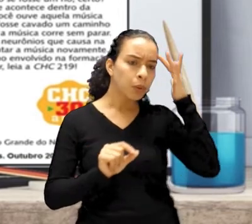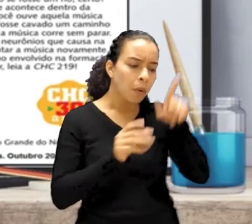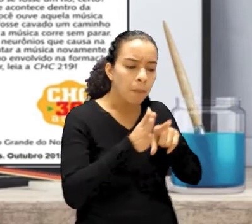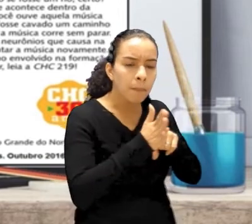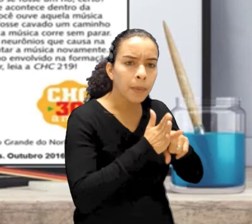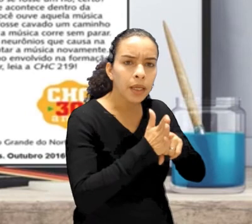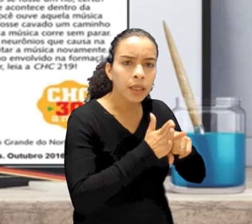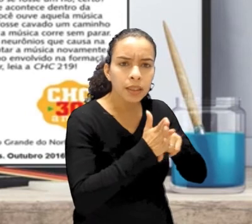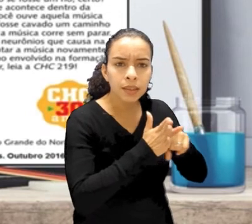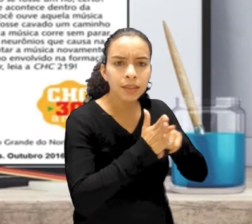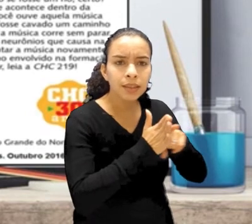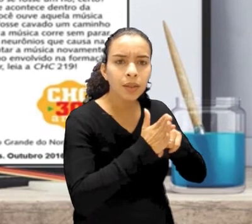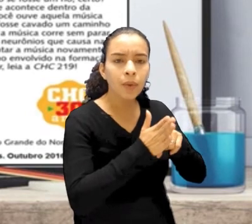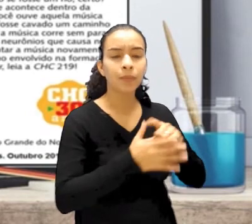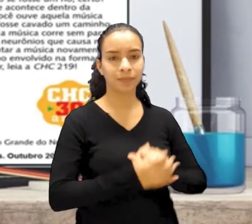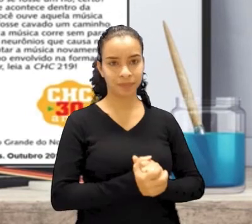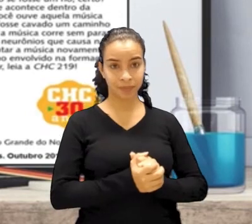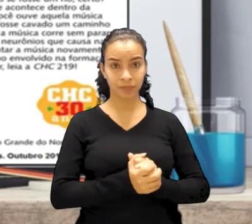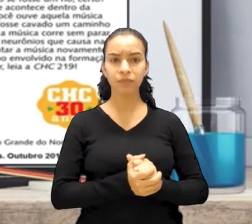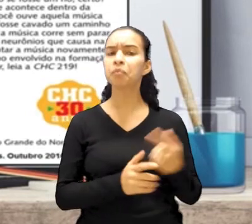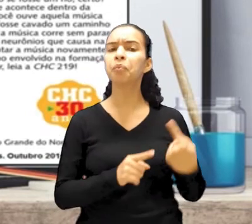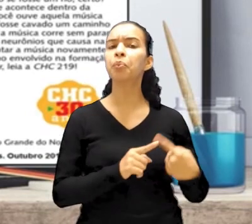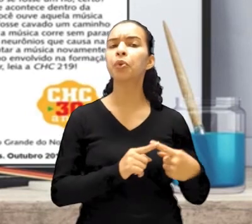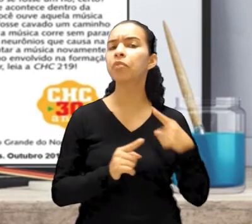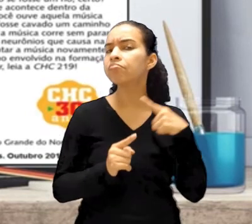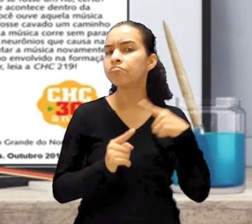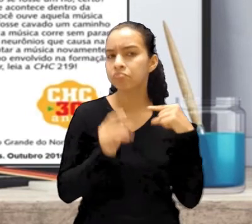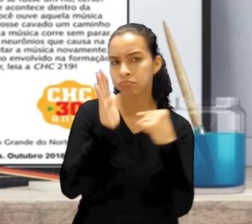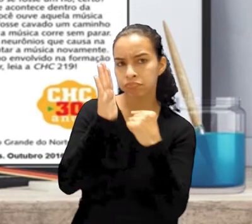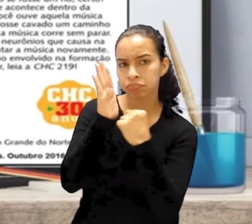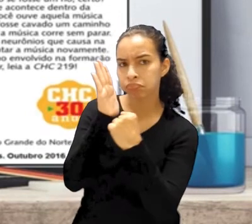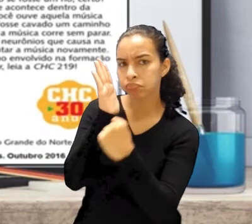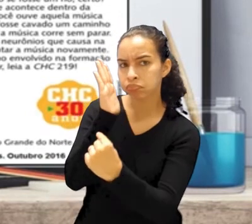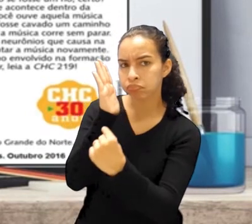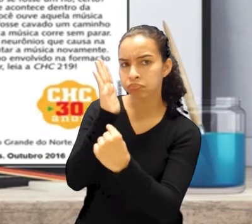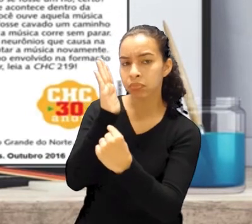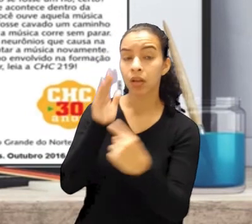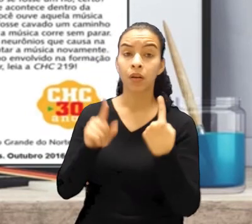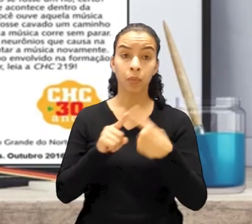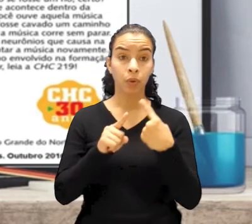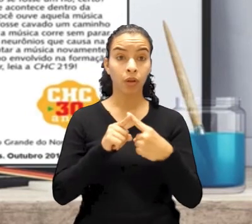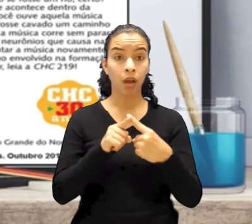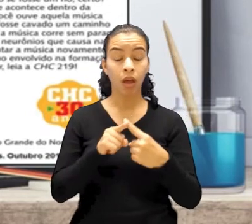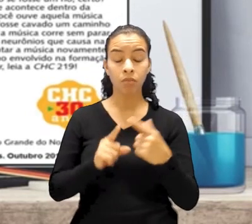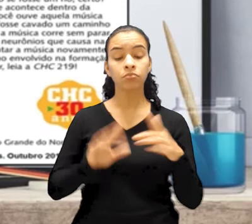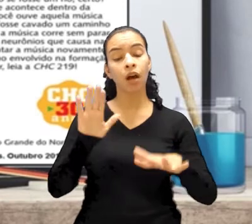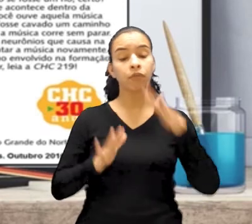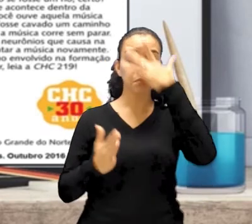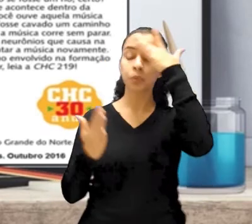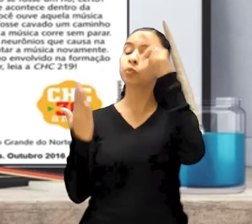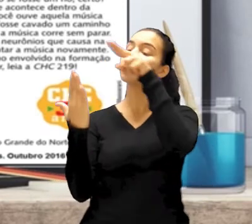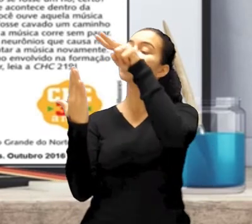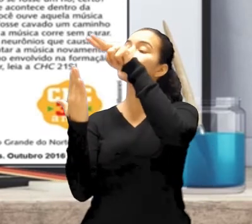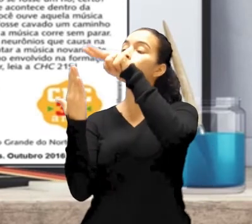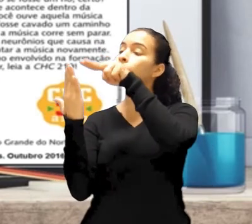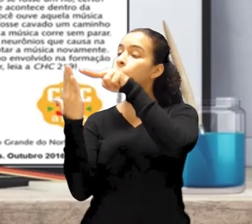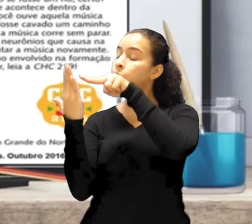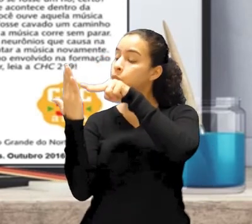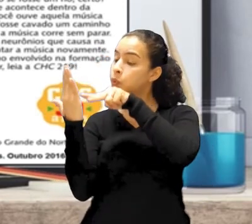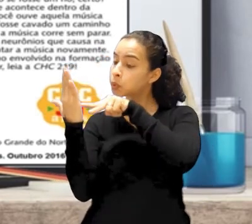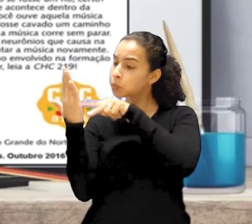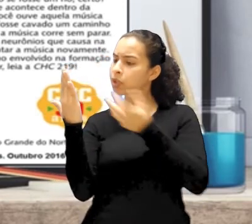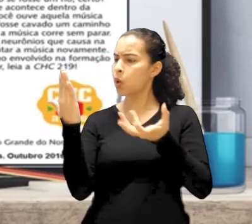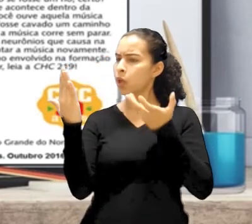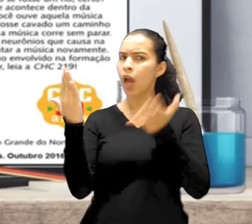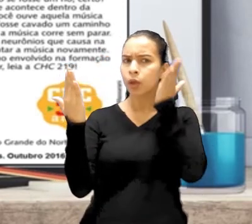determinado estudo, por quê? Para que, se o leitor quiser aprofundar o conhecimento, ele possa